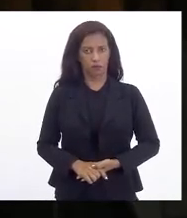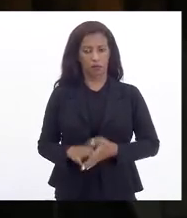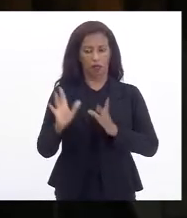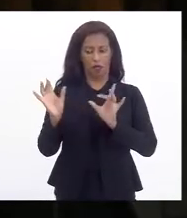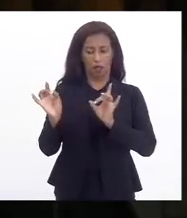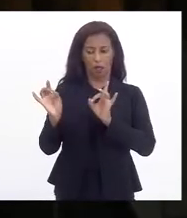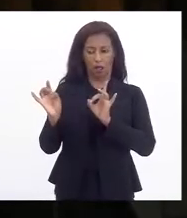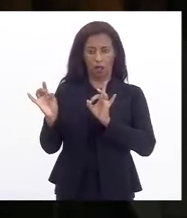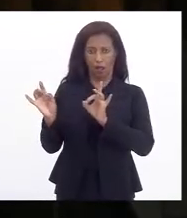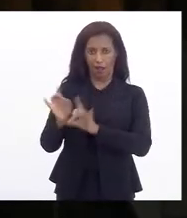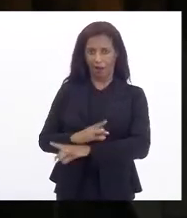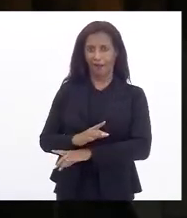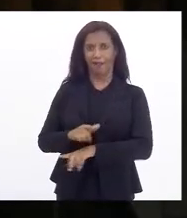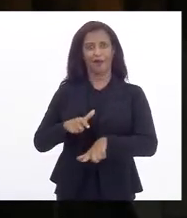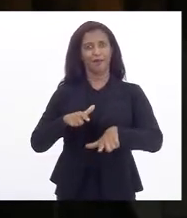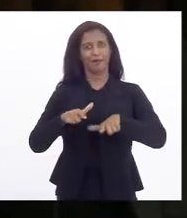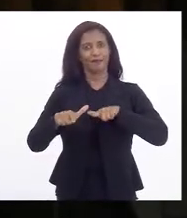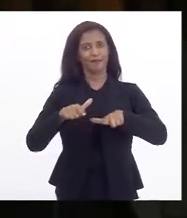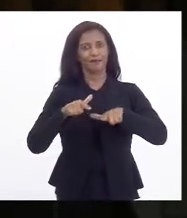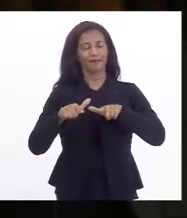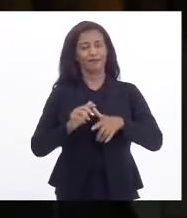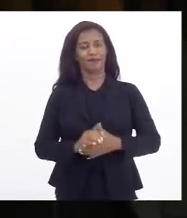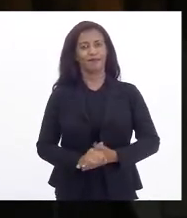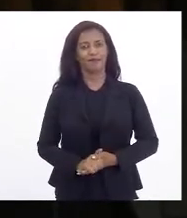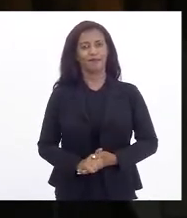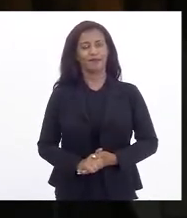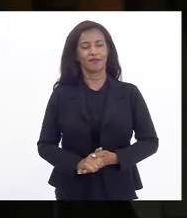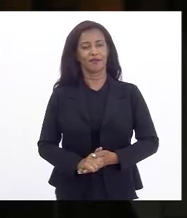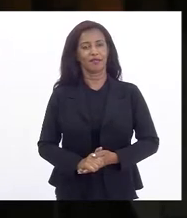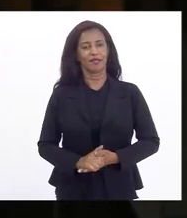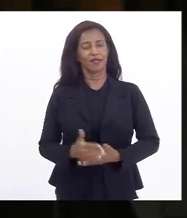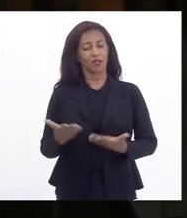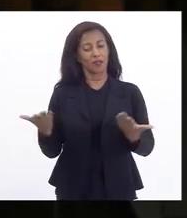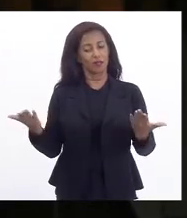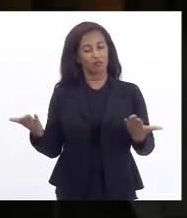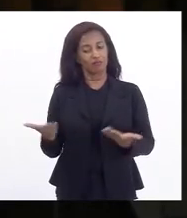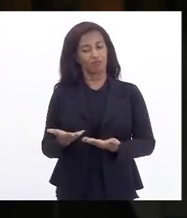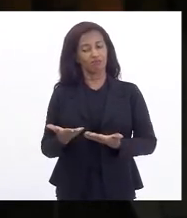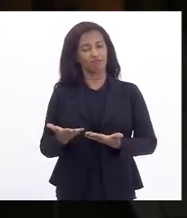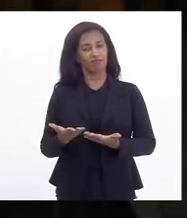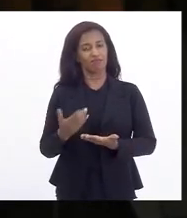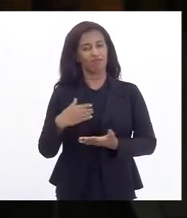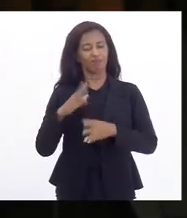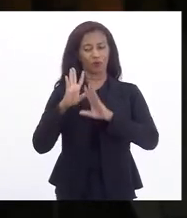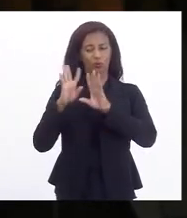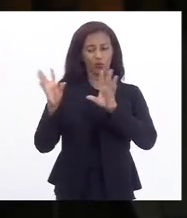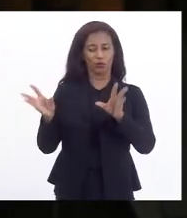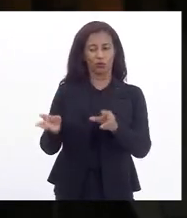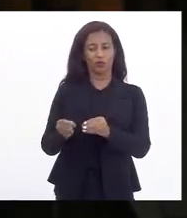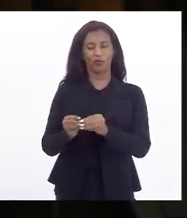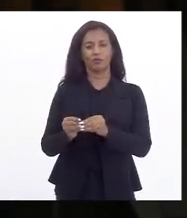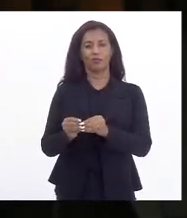concluiu os seus trabalhos eu queria fazer aqui uma síntese